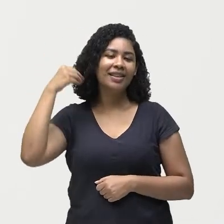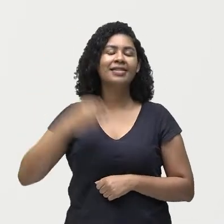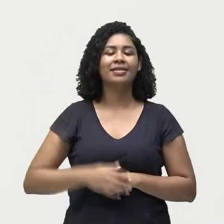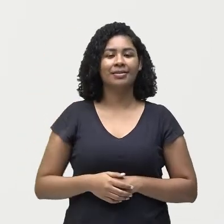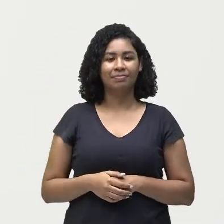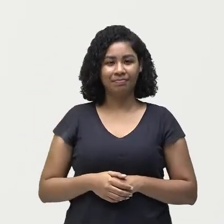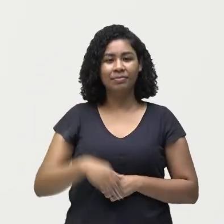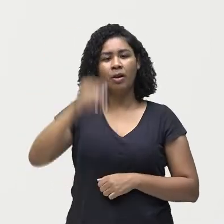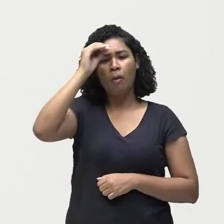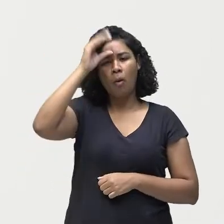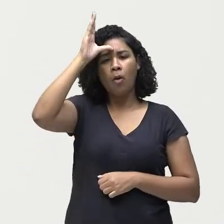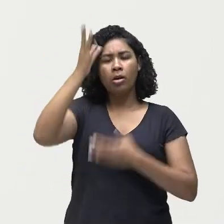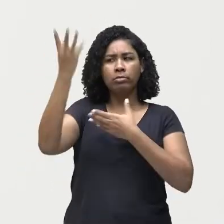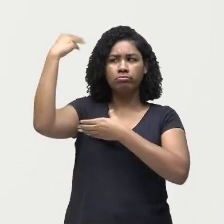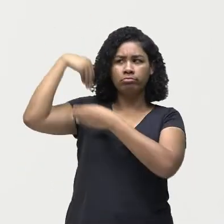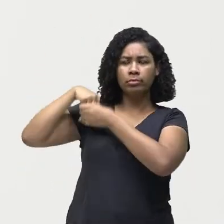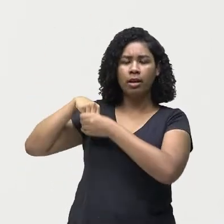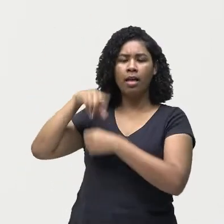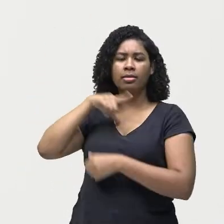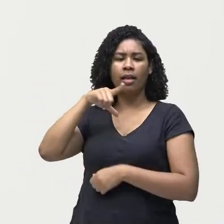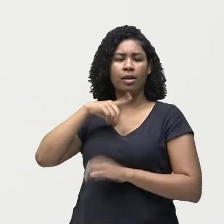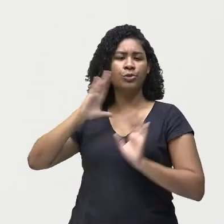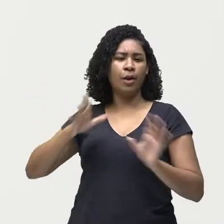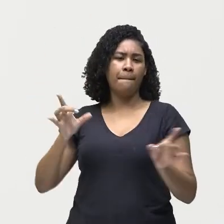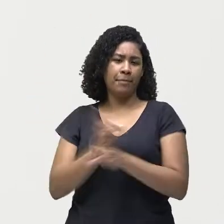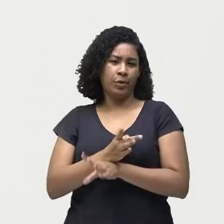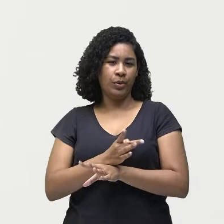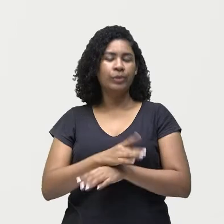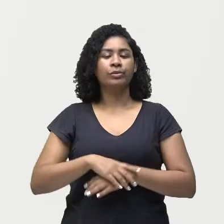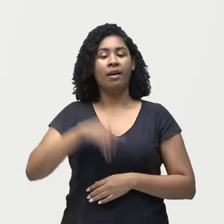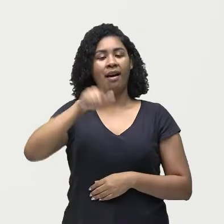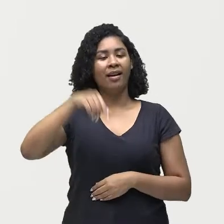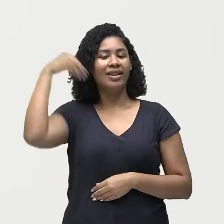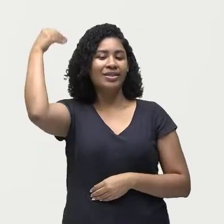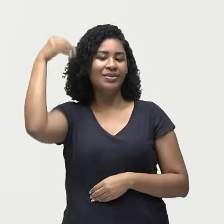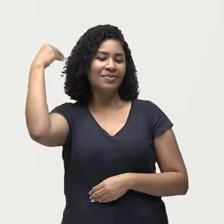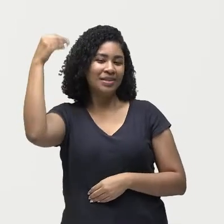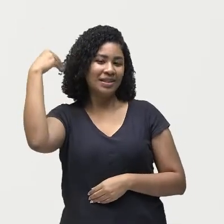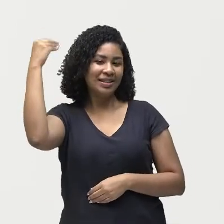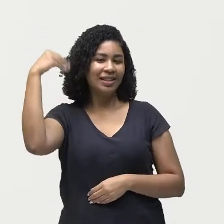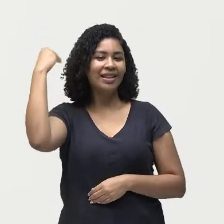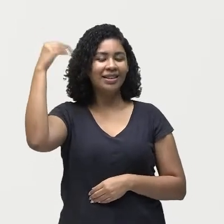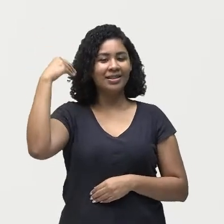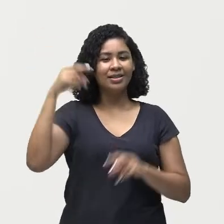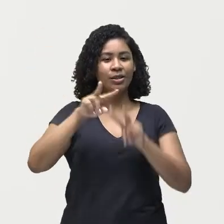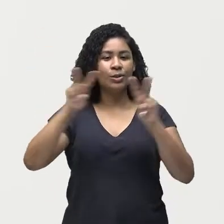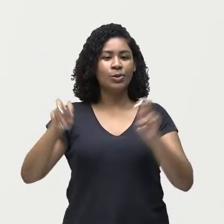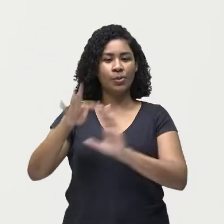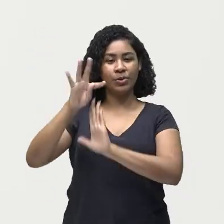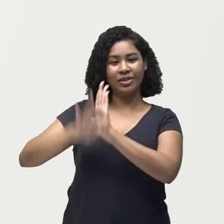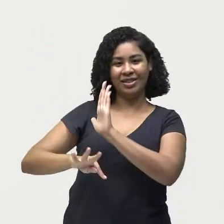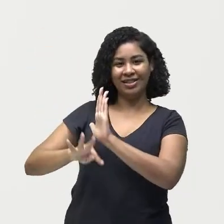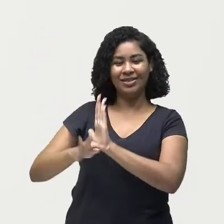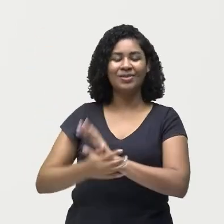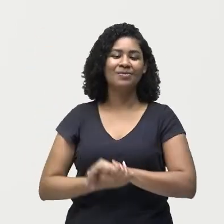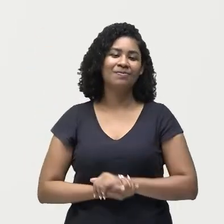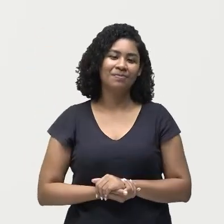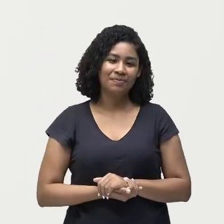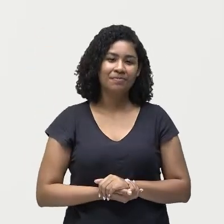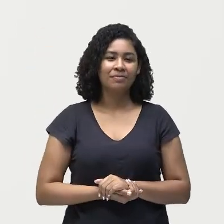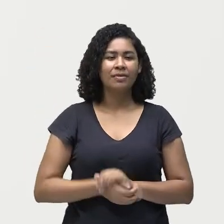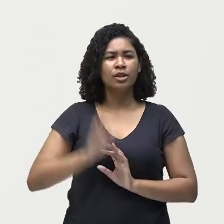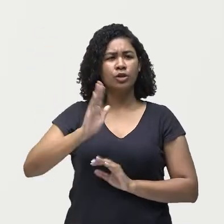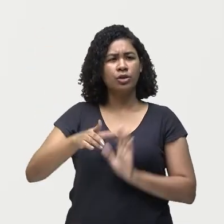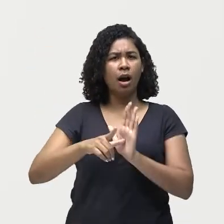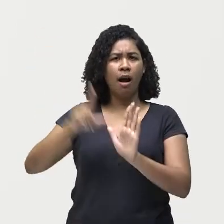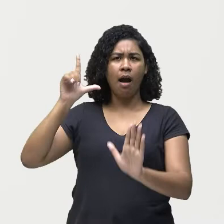conhecimento prévio? Vocês lembram aí? É aquilo que nós já sabemos sobre o que o texto está trazendo, que nós já